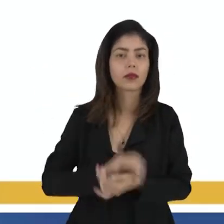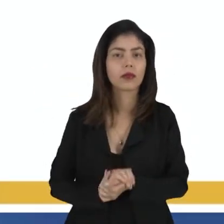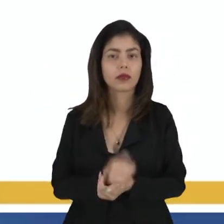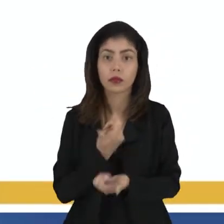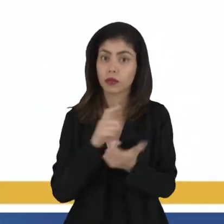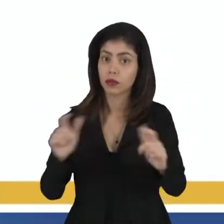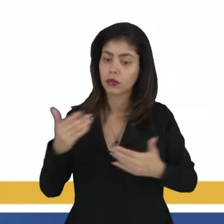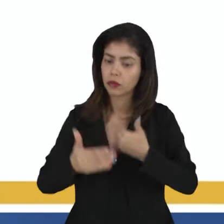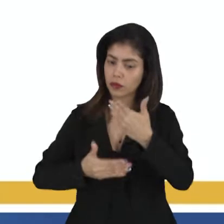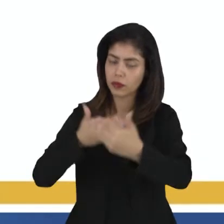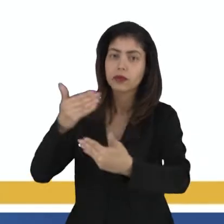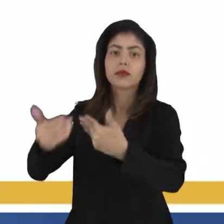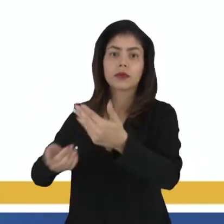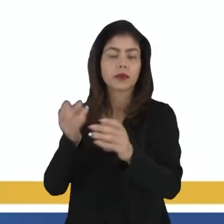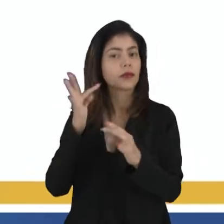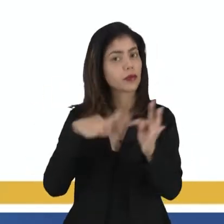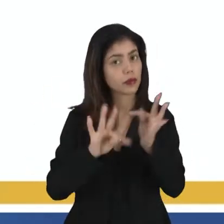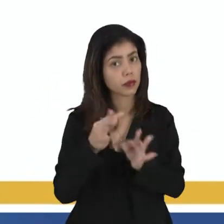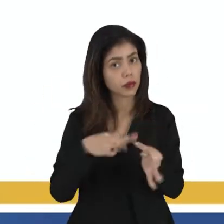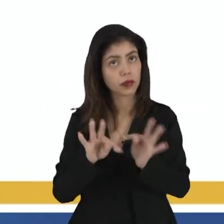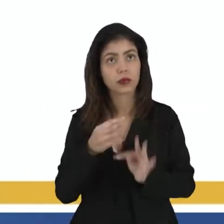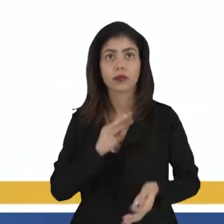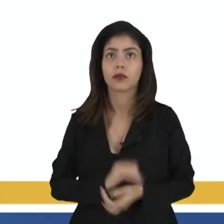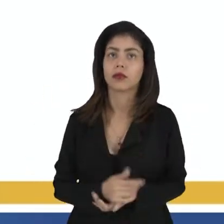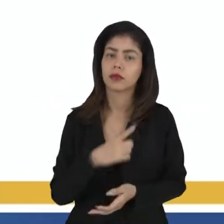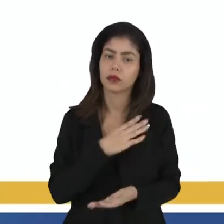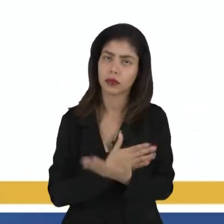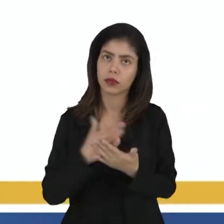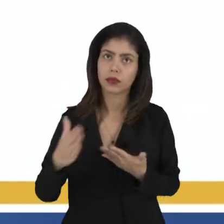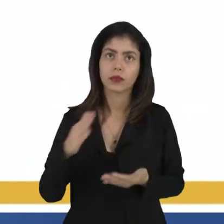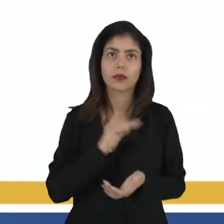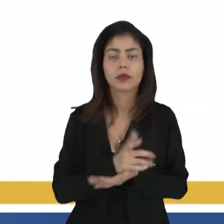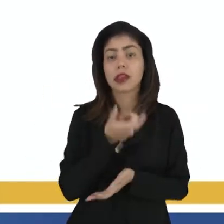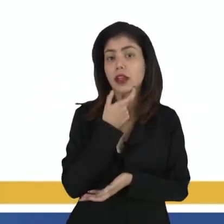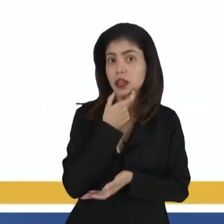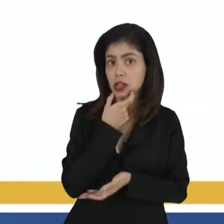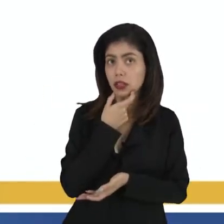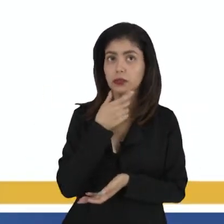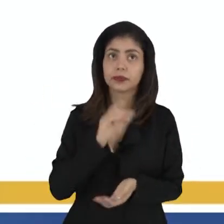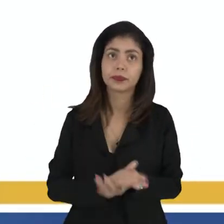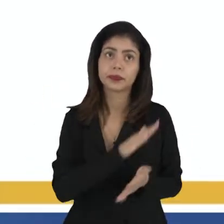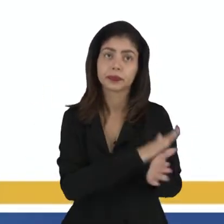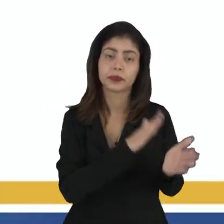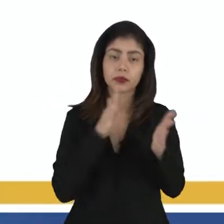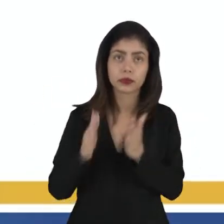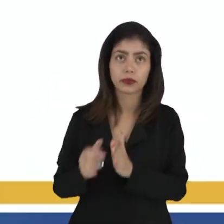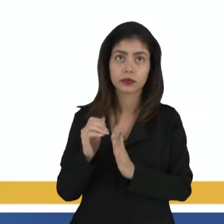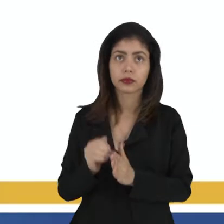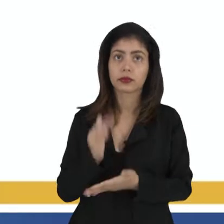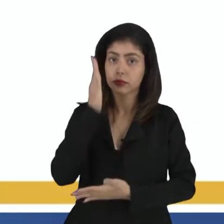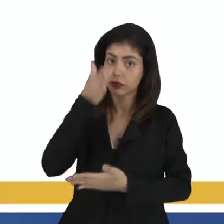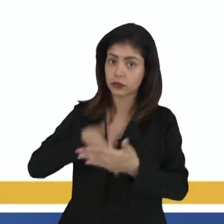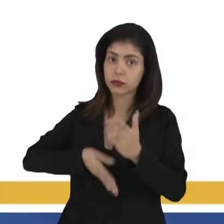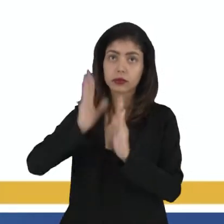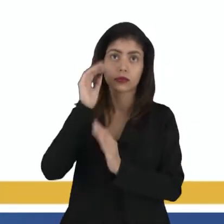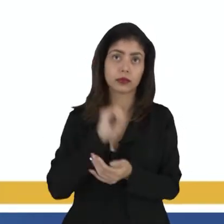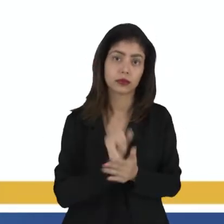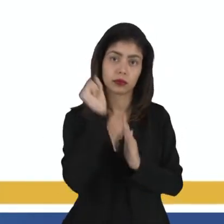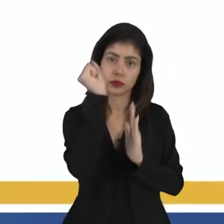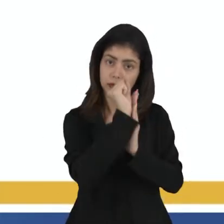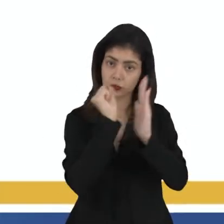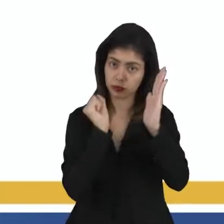grande desenvolvimento tecnológico que teve início na Inglaterra a partir da segunda metade do